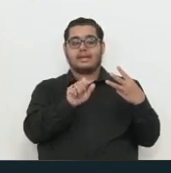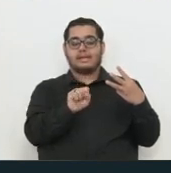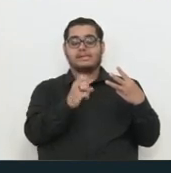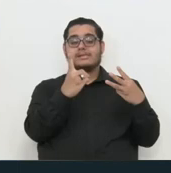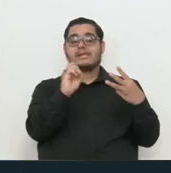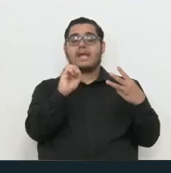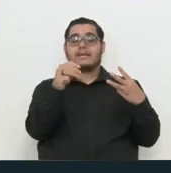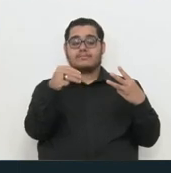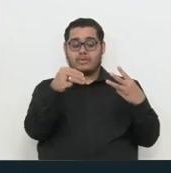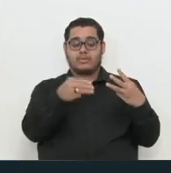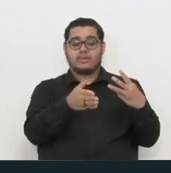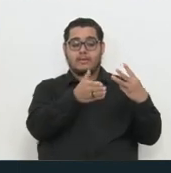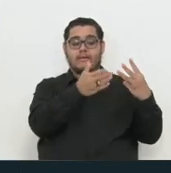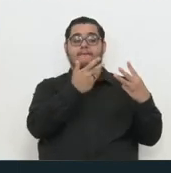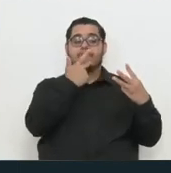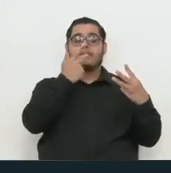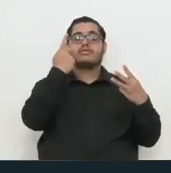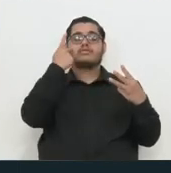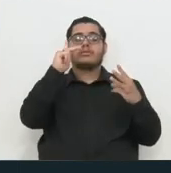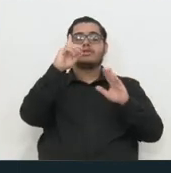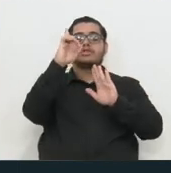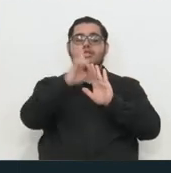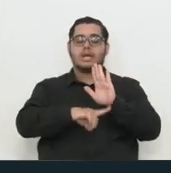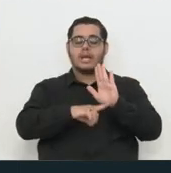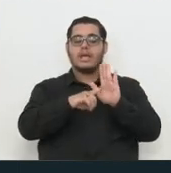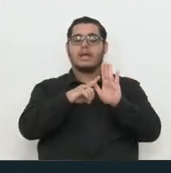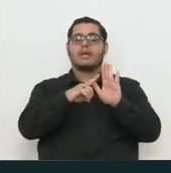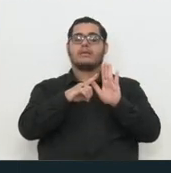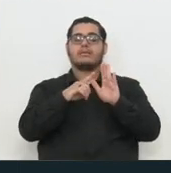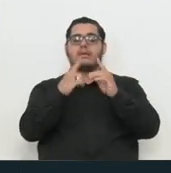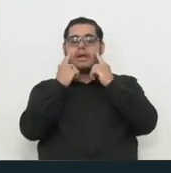falar sobre o direito dos Animais em Guarulhos